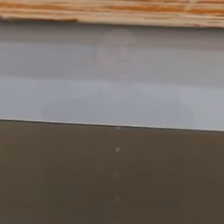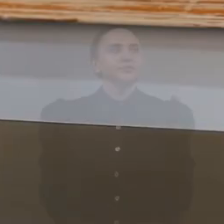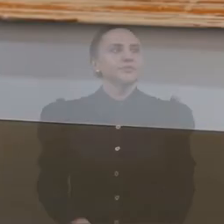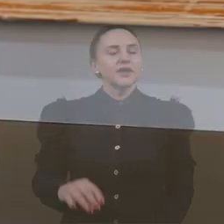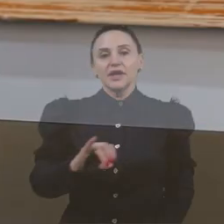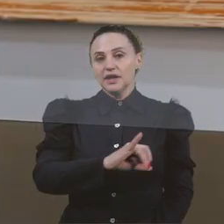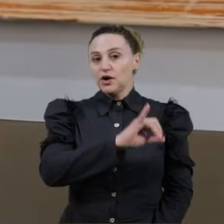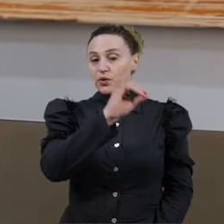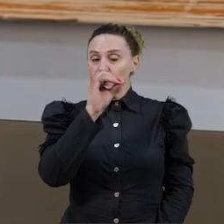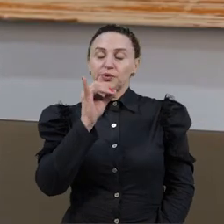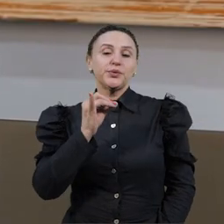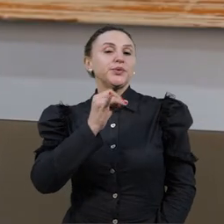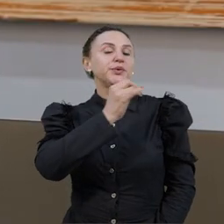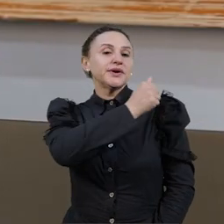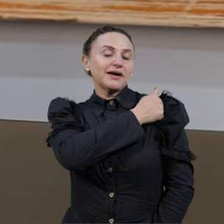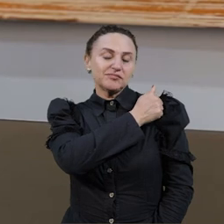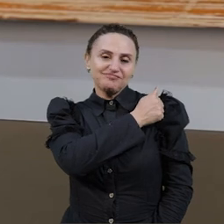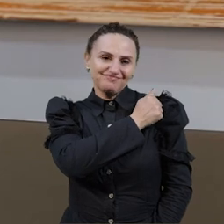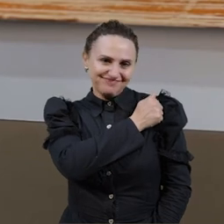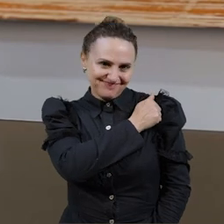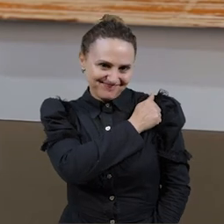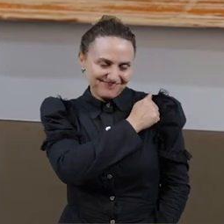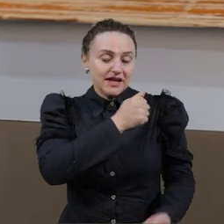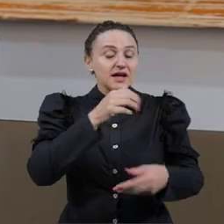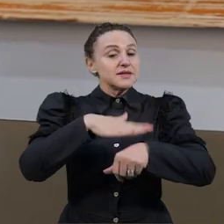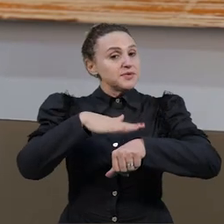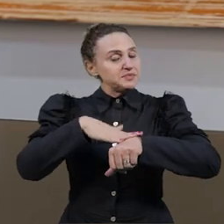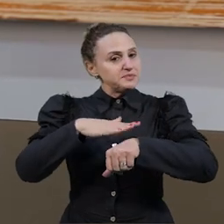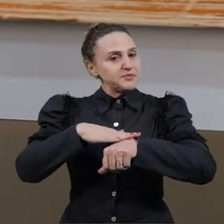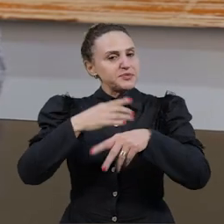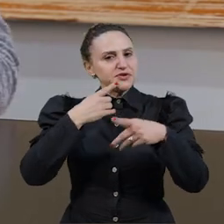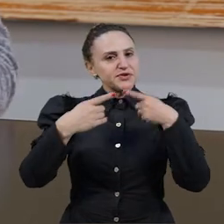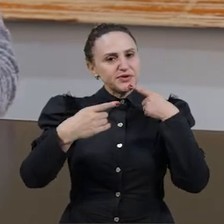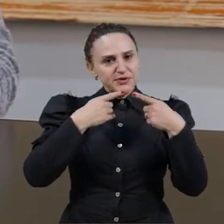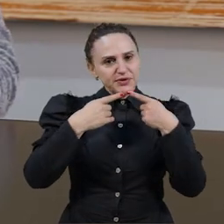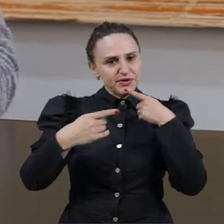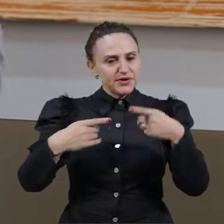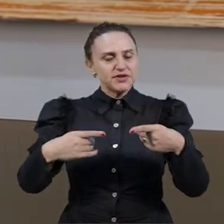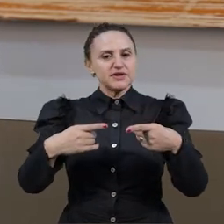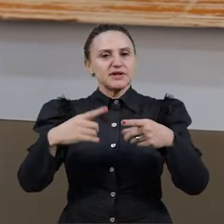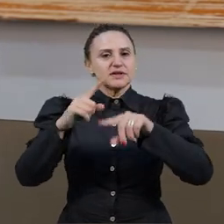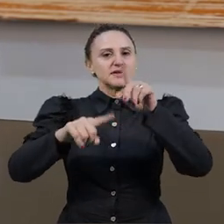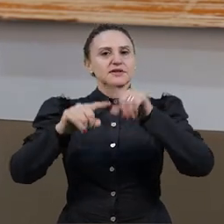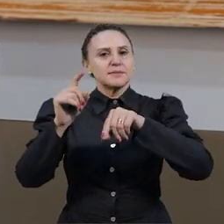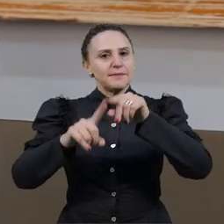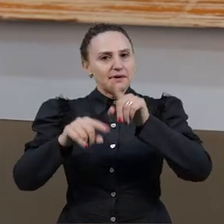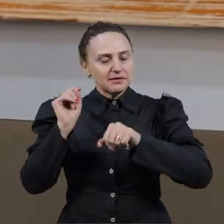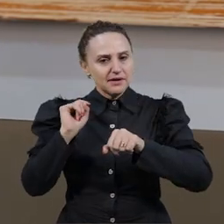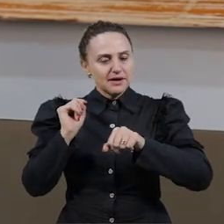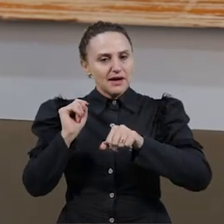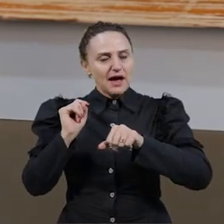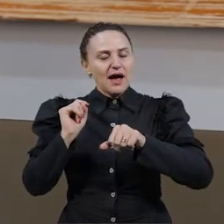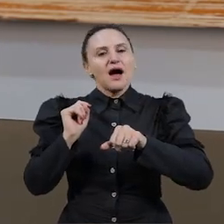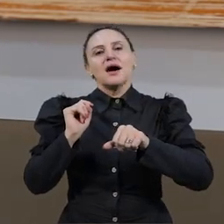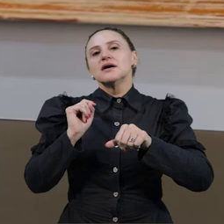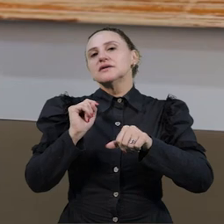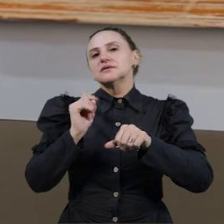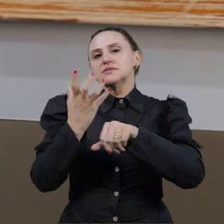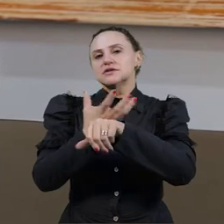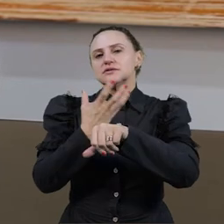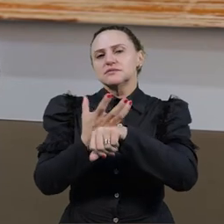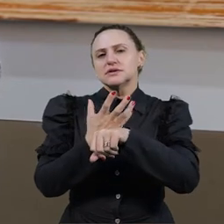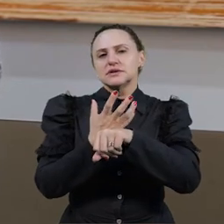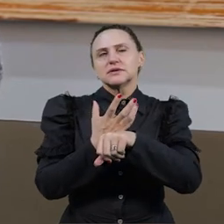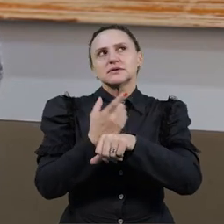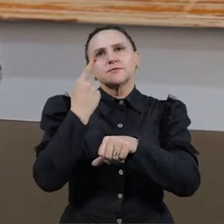então Olá estudantes para esse momento vamos discutir sobre os materiais selecionados para as disciplinas ou seja para os livros